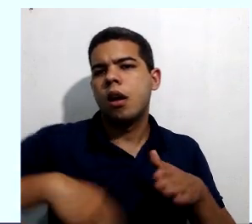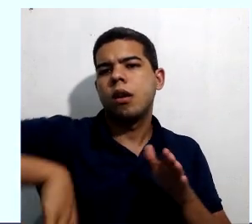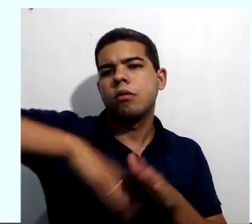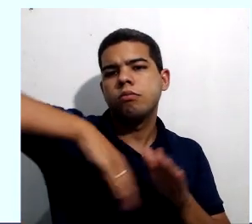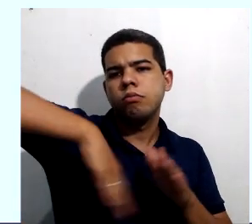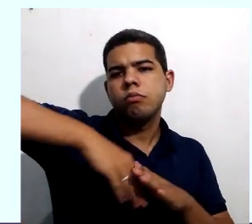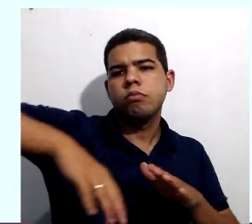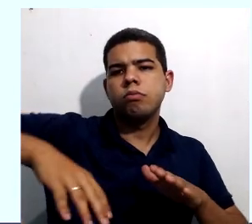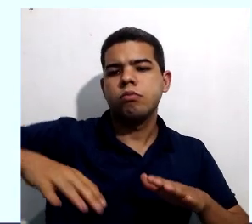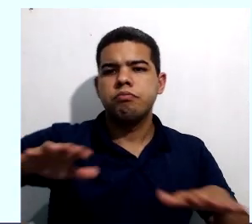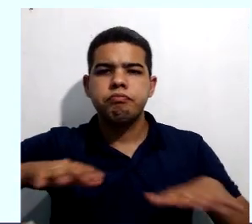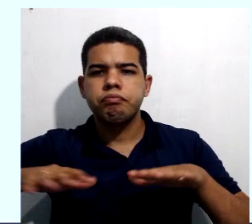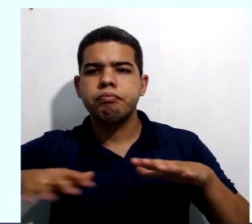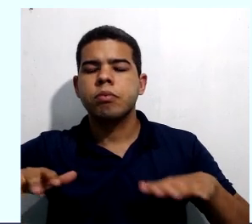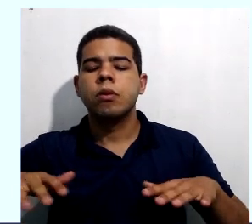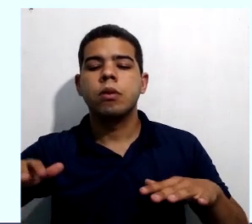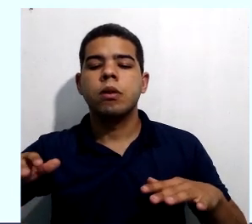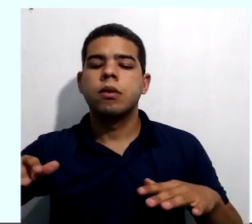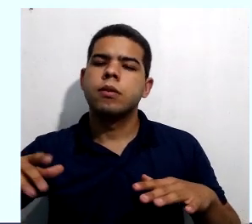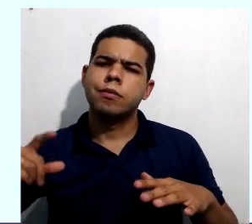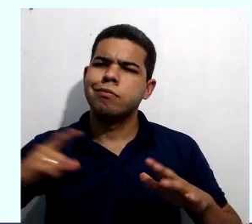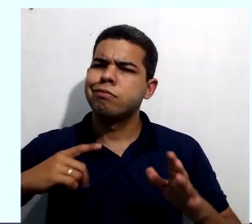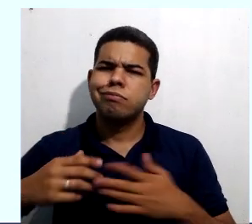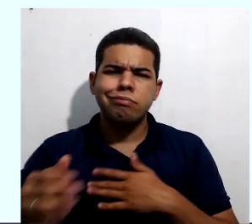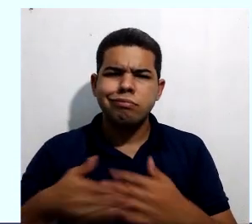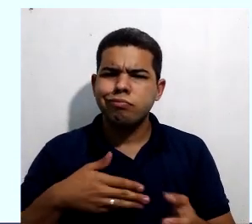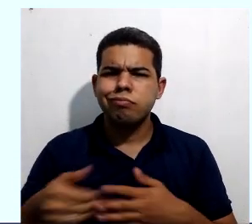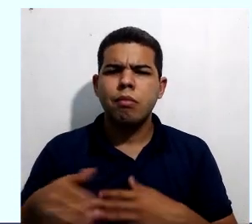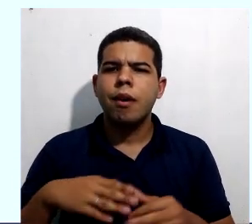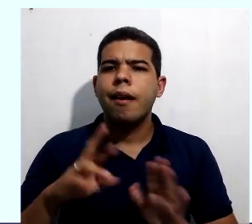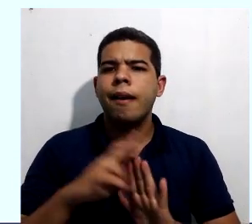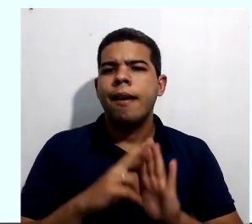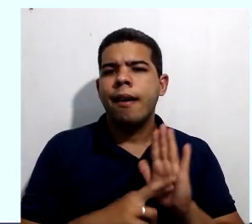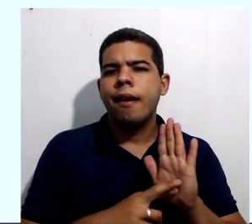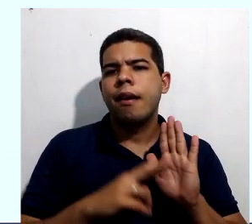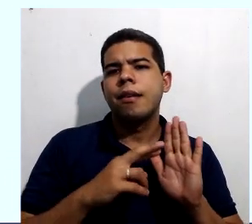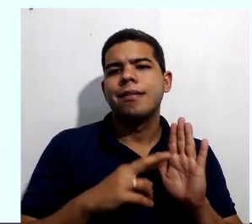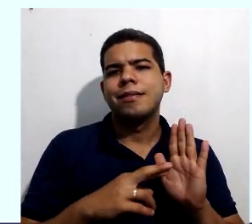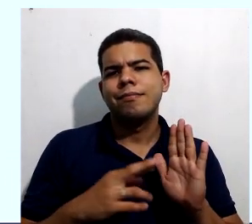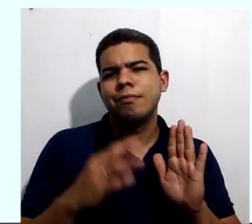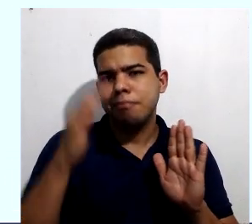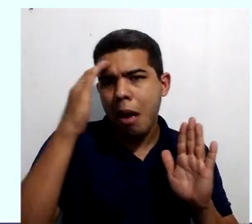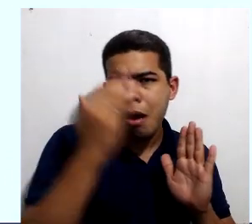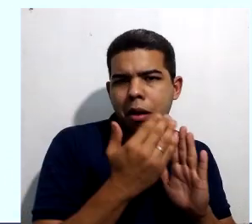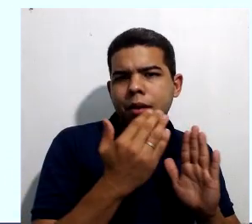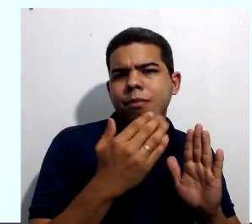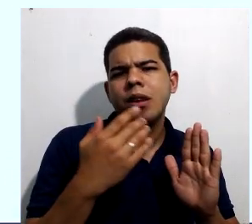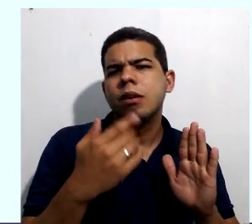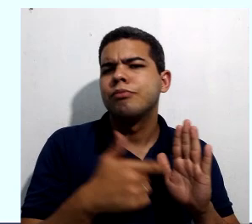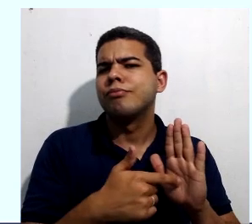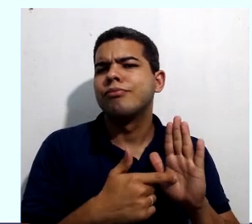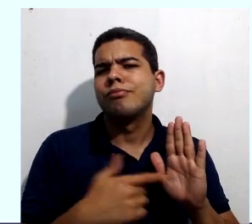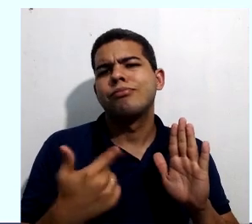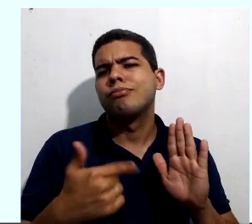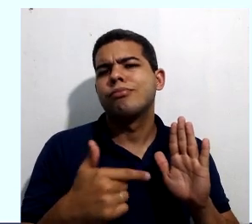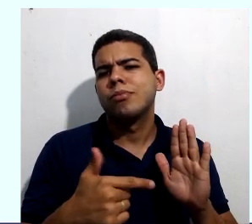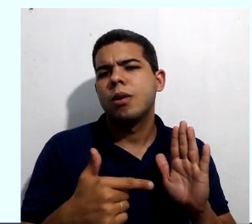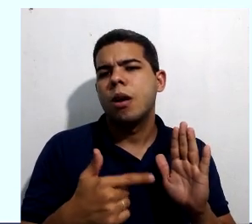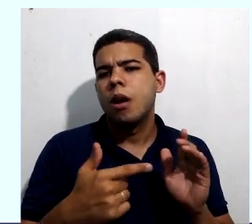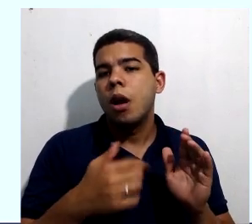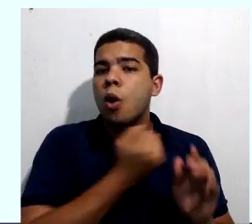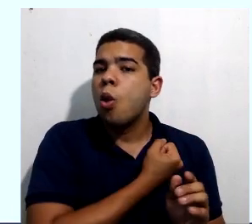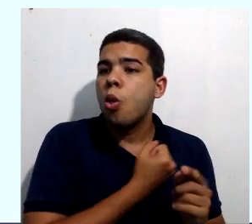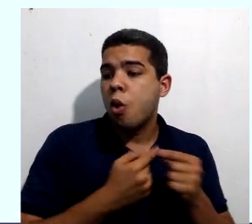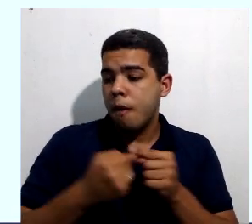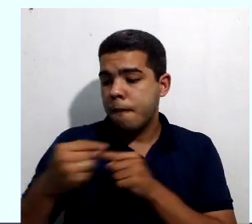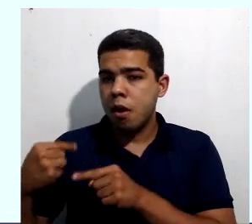de futsal, mas aí você vê que existe uma aleatoriedade, não existe uma regra. Então, o próximo número não depende